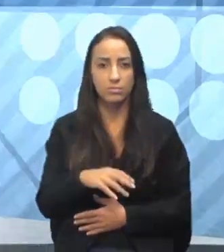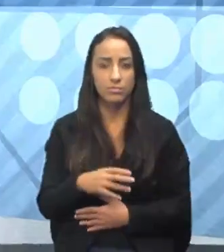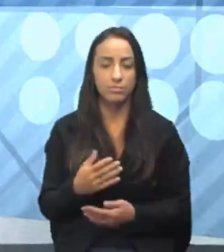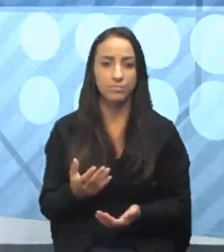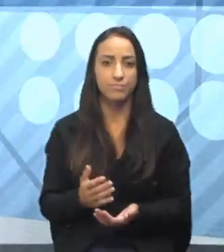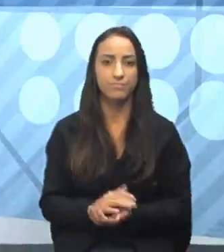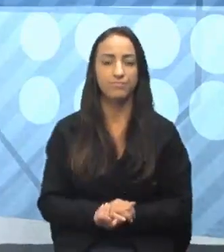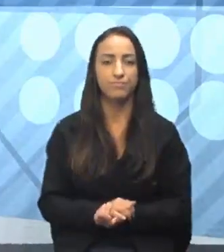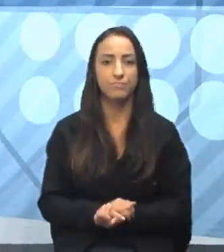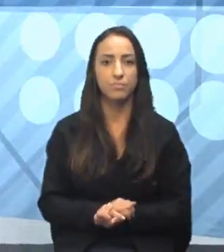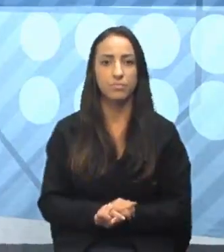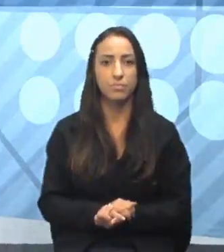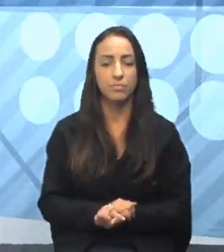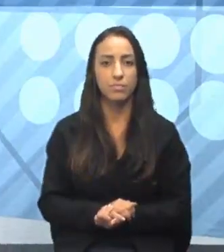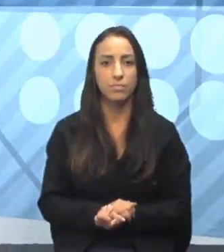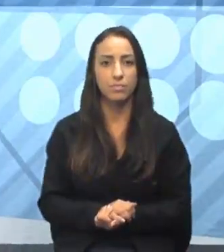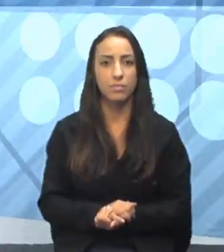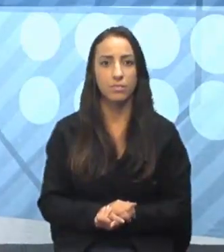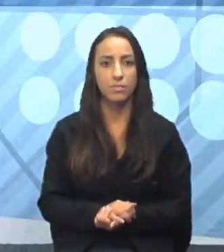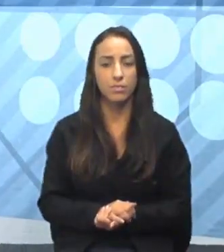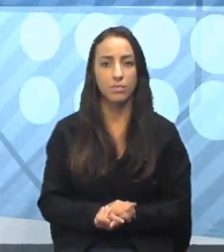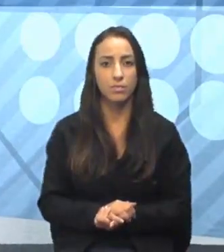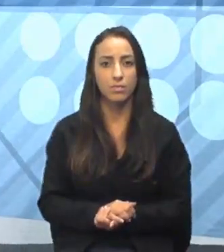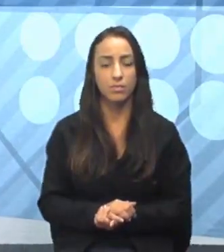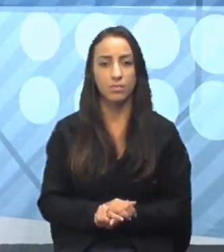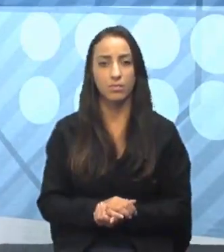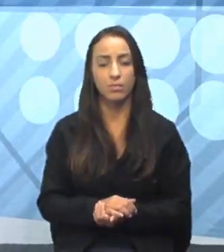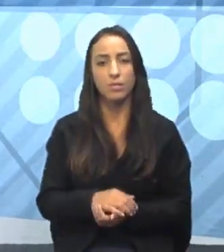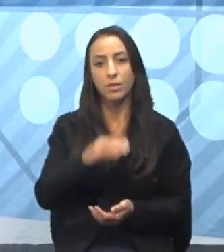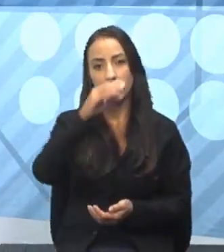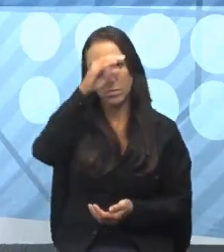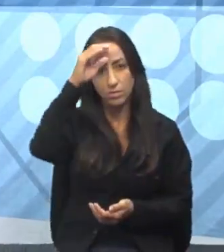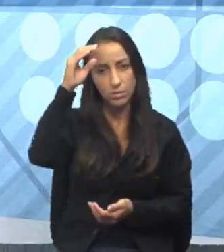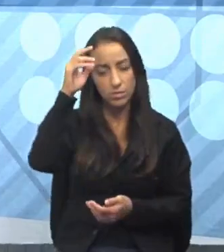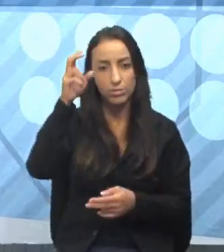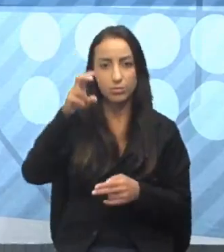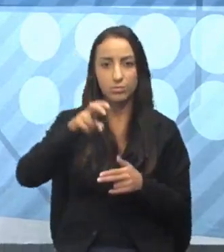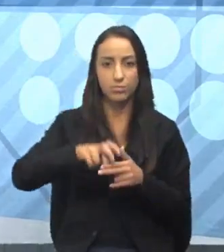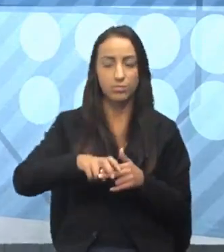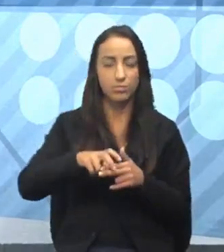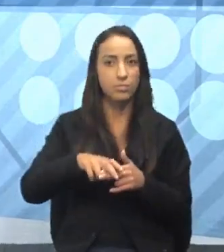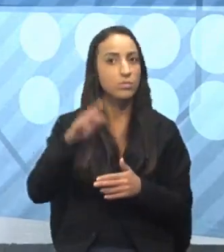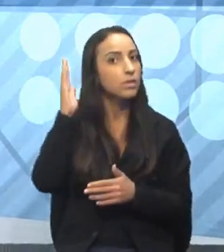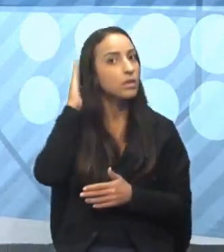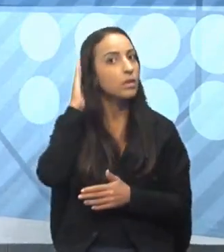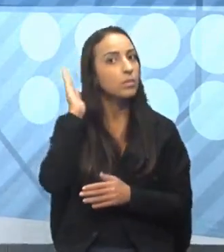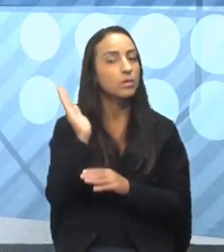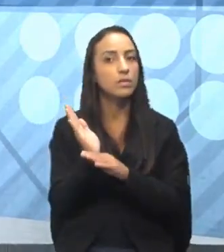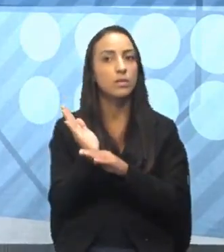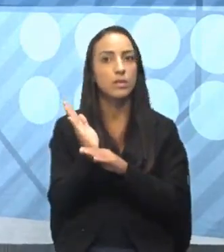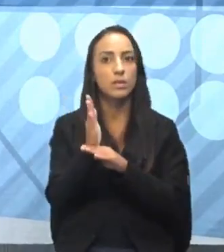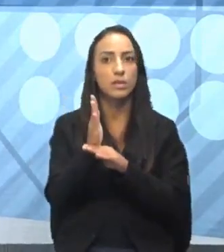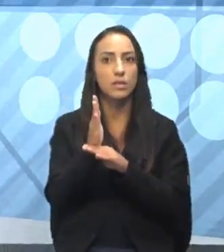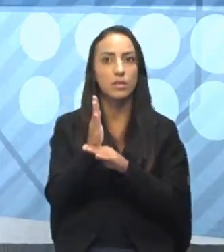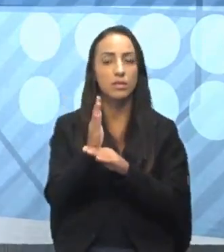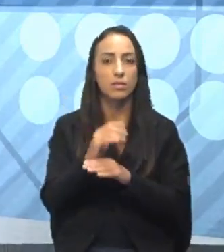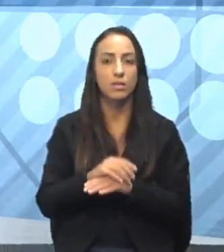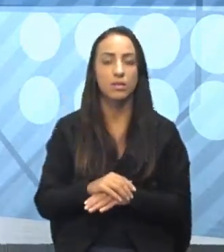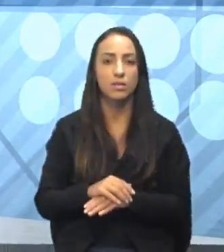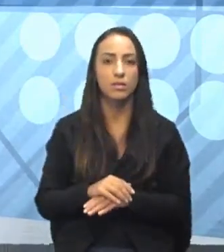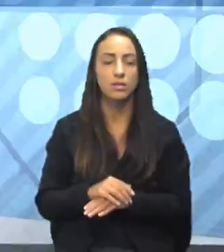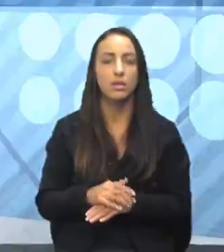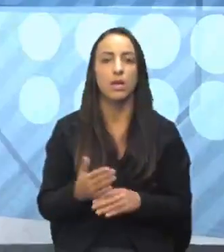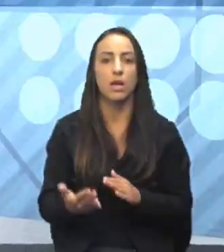da pneumonia. Portanto, manter o paciente com a cabeceira elevada promove a diminuição